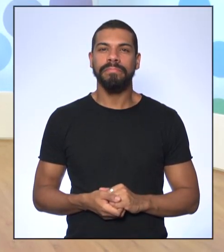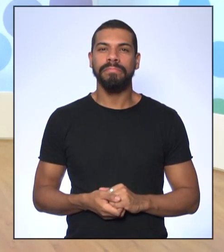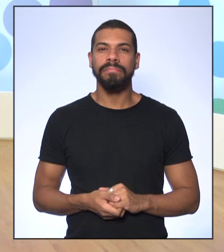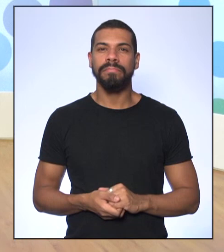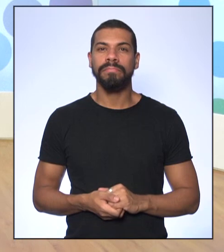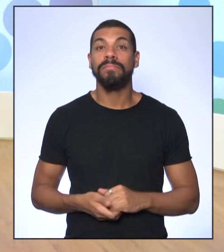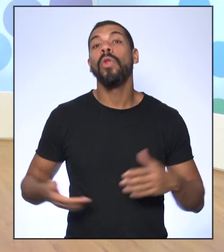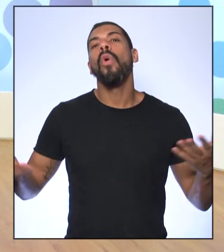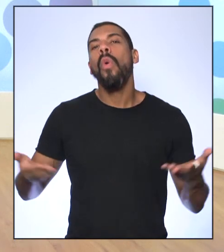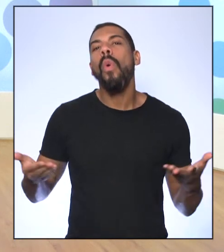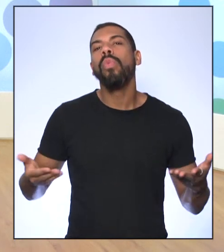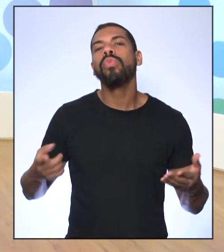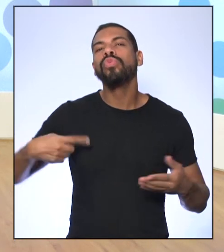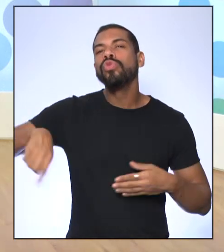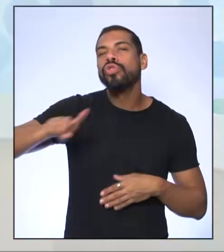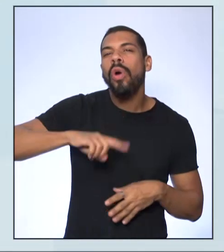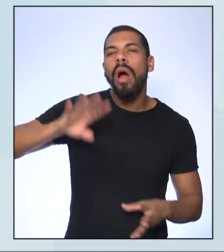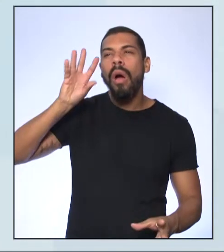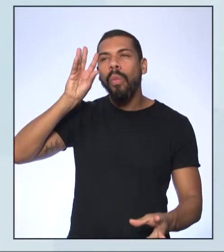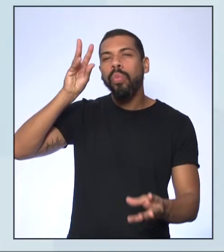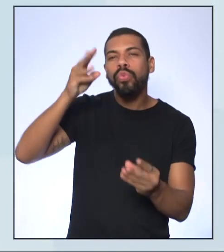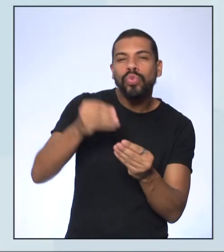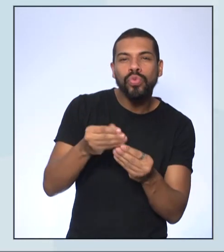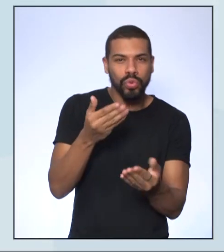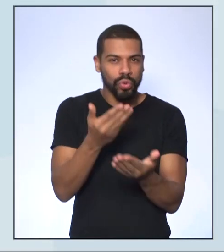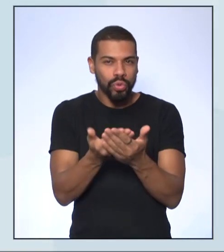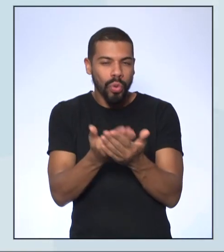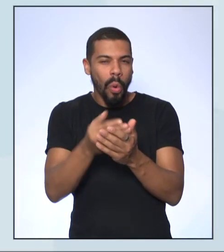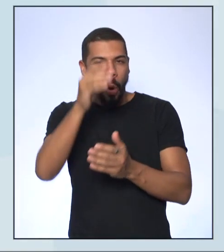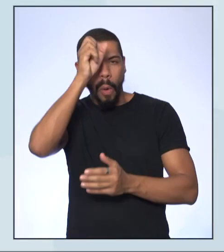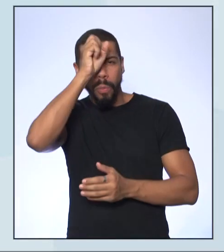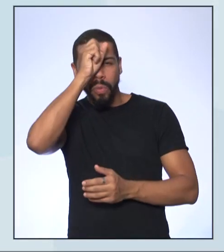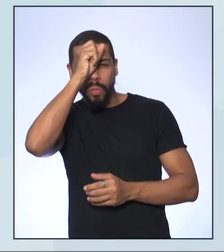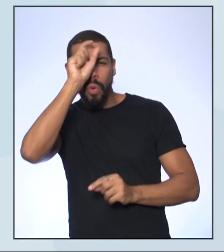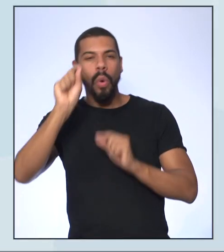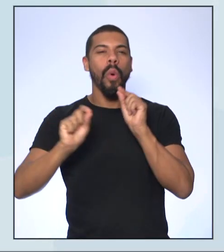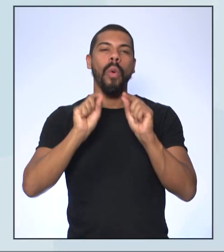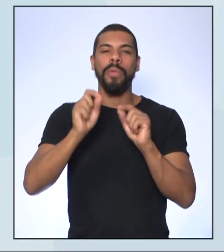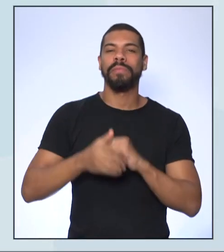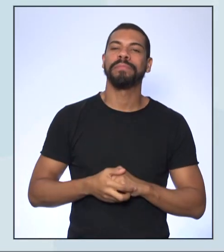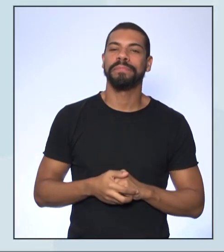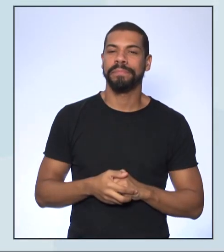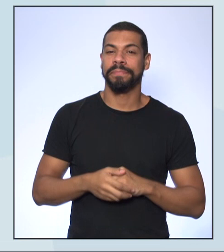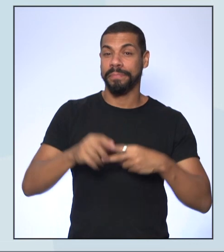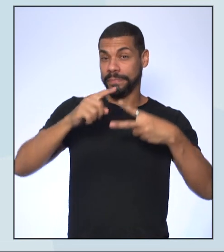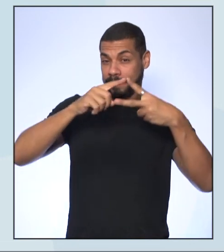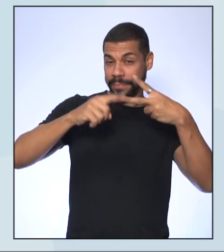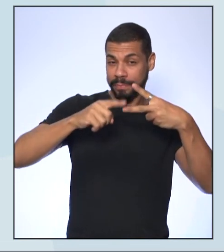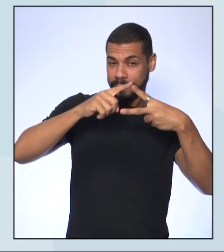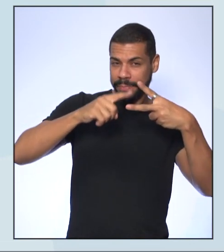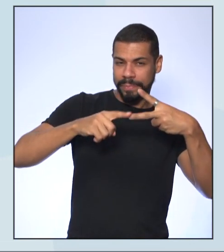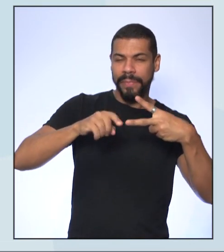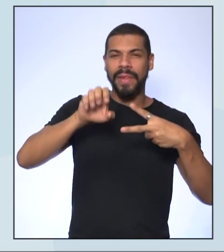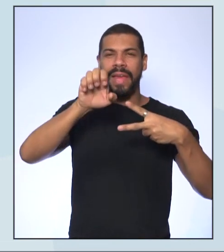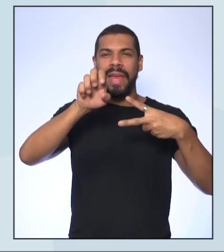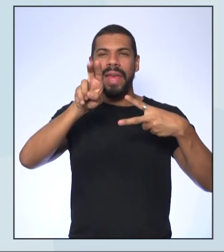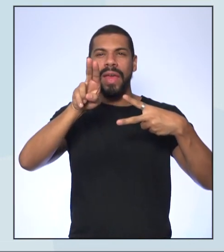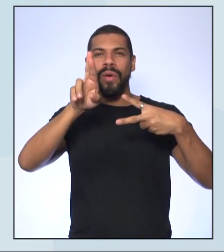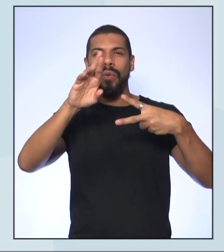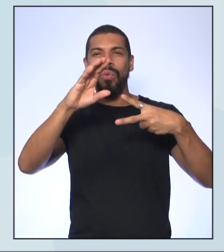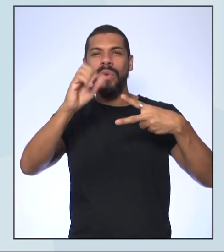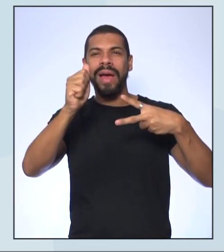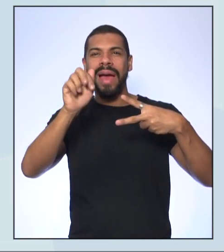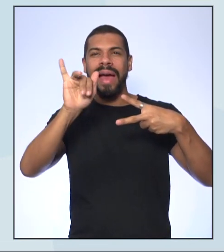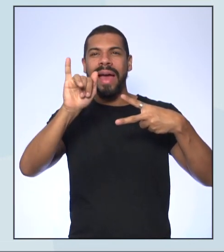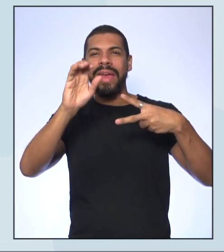Então, hoje a gente aprendeu a reconhecer a existência de seres procariontes e eucariontes, legal. Então, acho que deu para entender bem que os